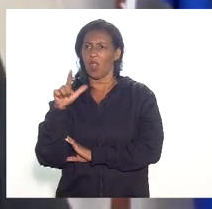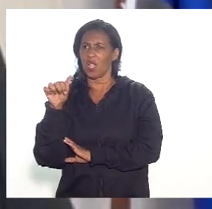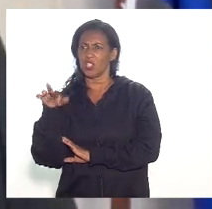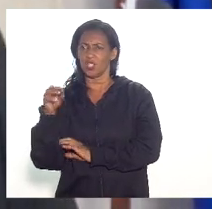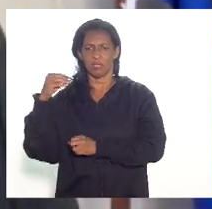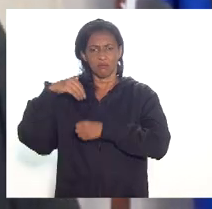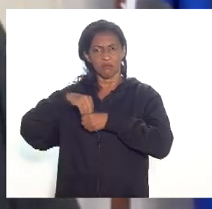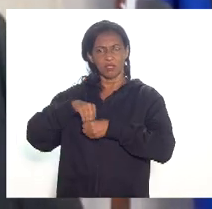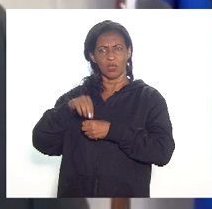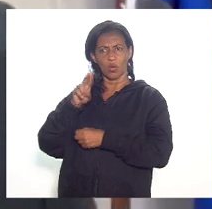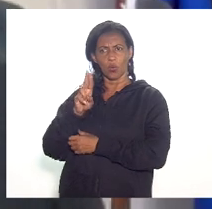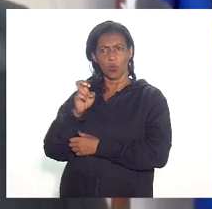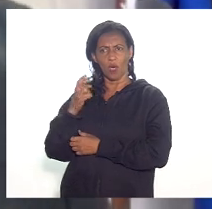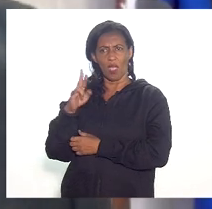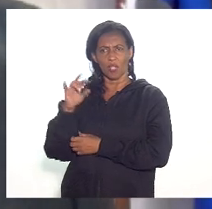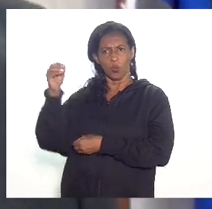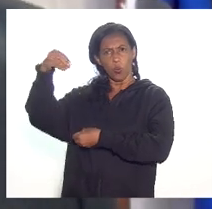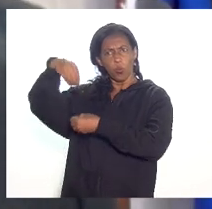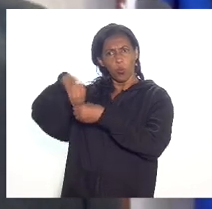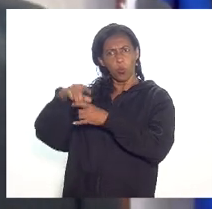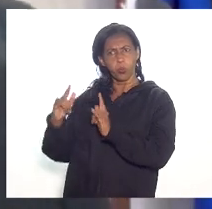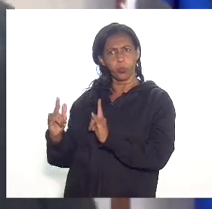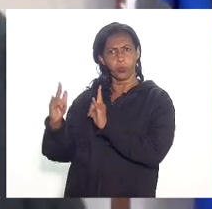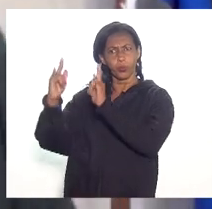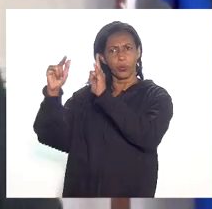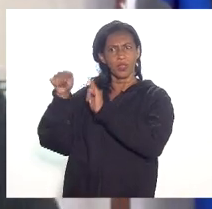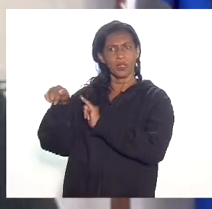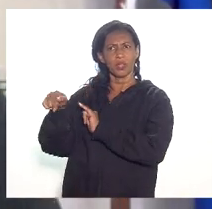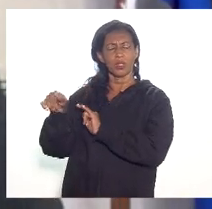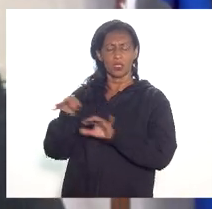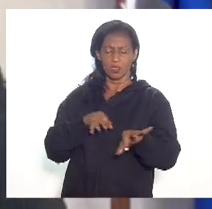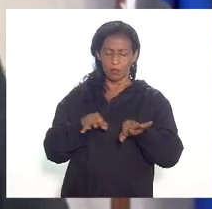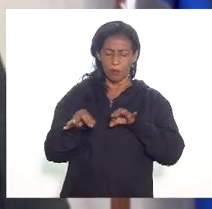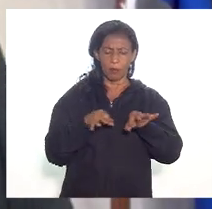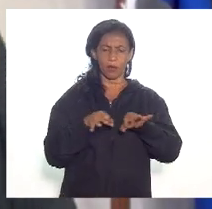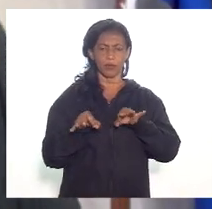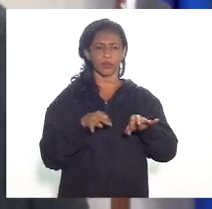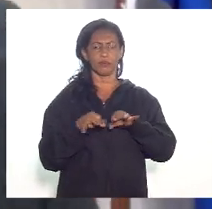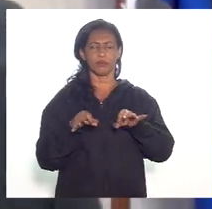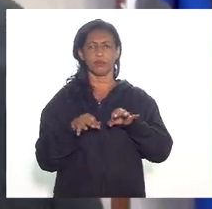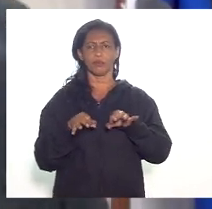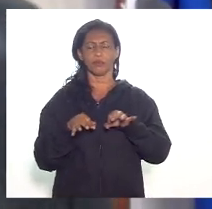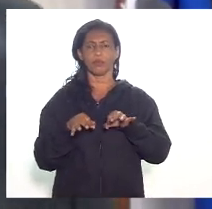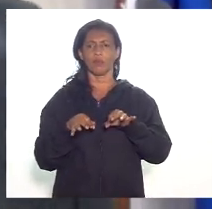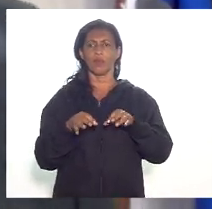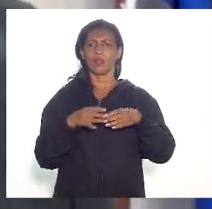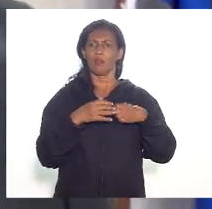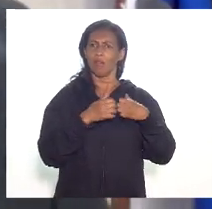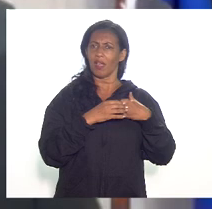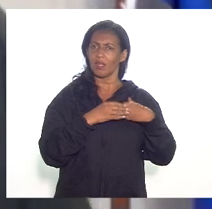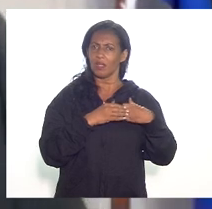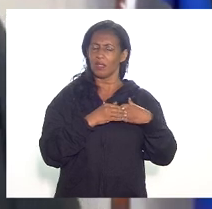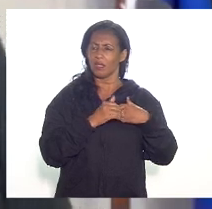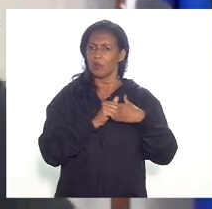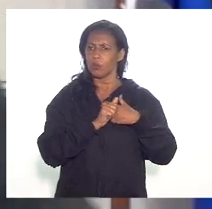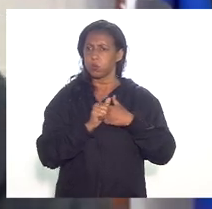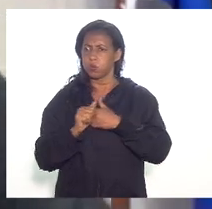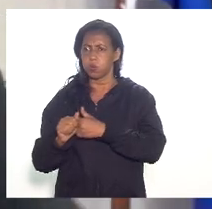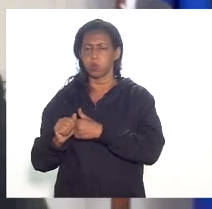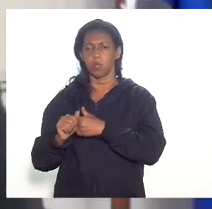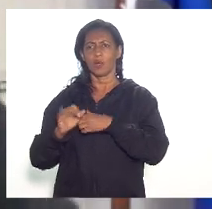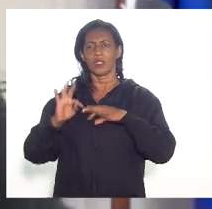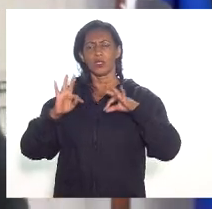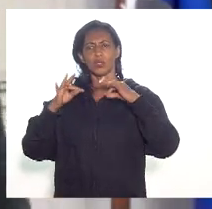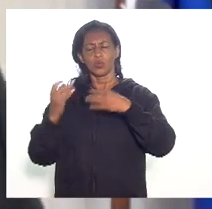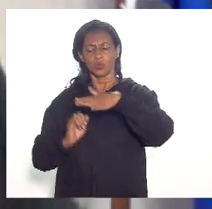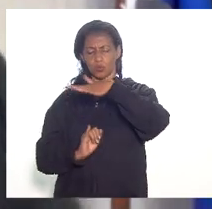essa autorização que se pretende com esse projeto senhora presidente vai levar com que as instituições de ensino além de todo o